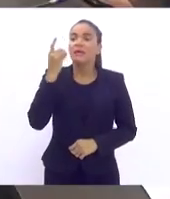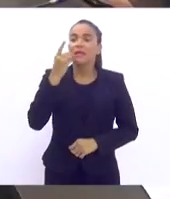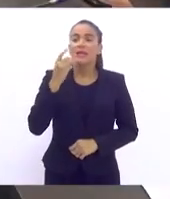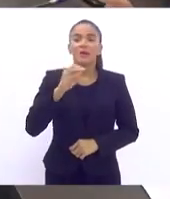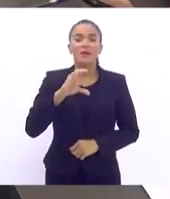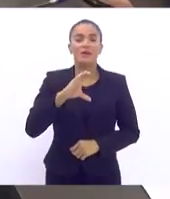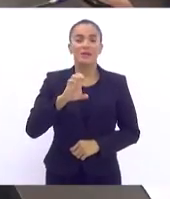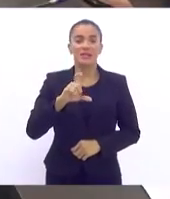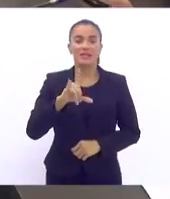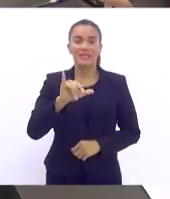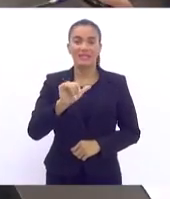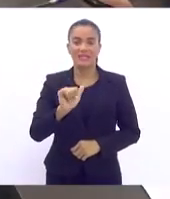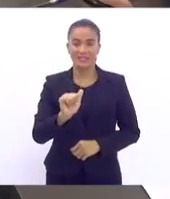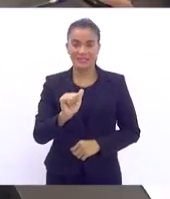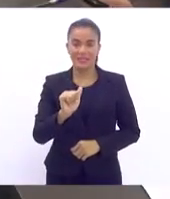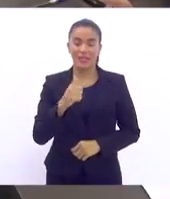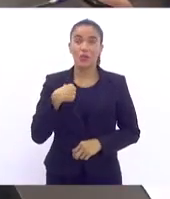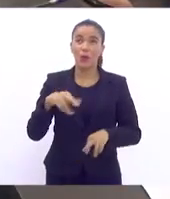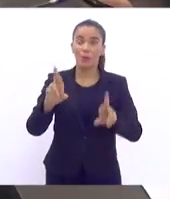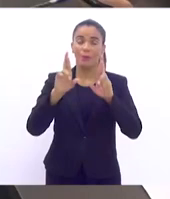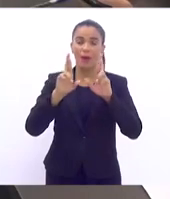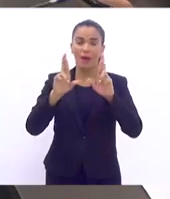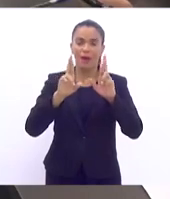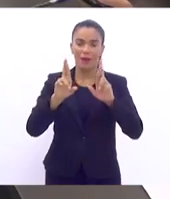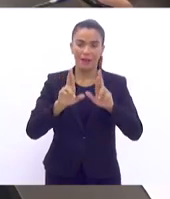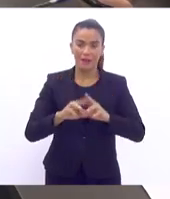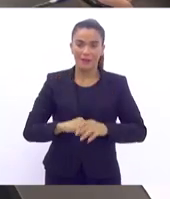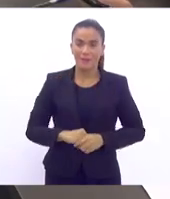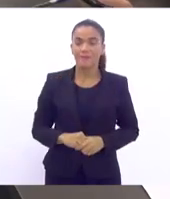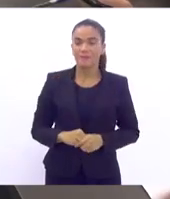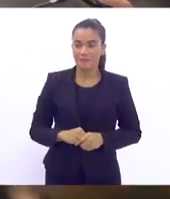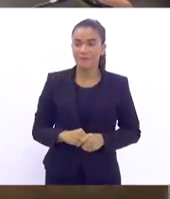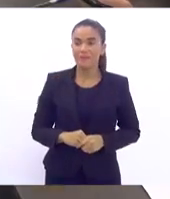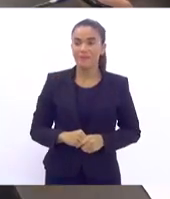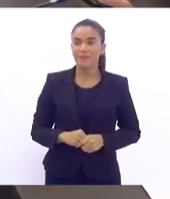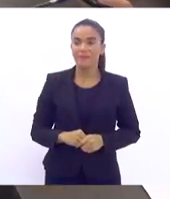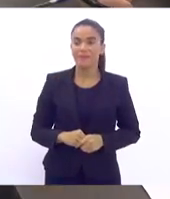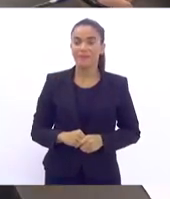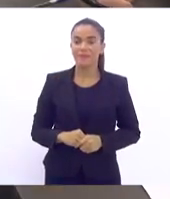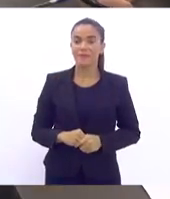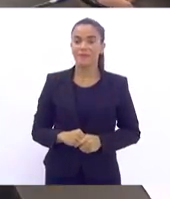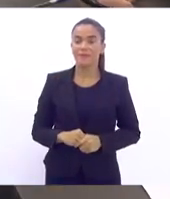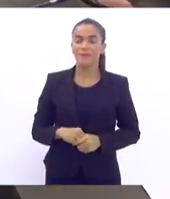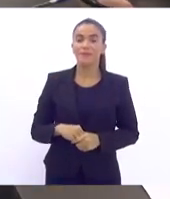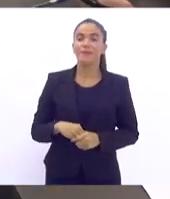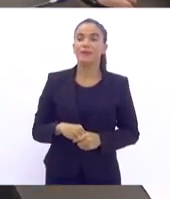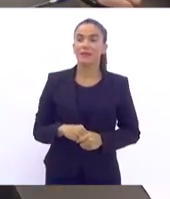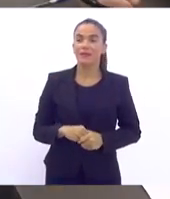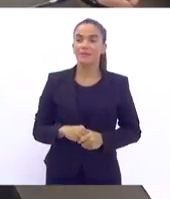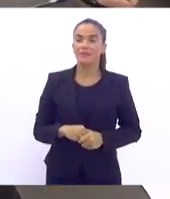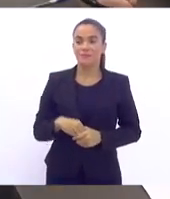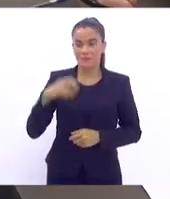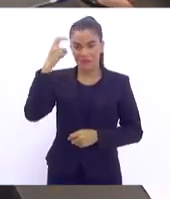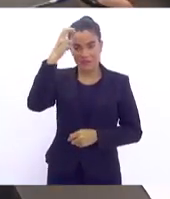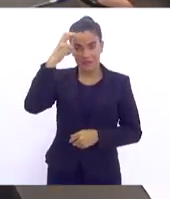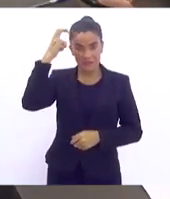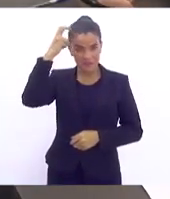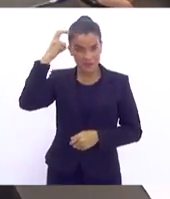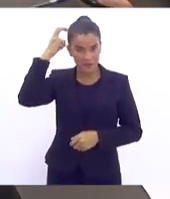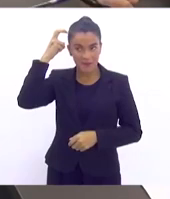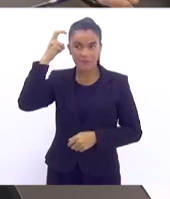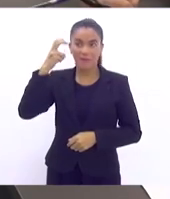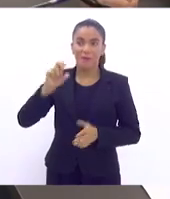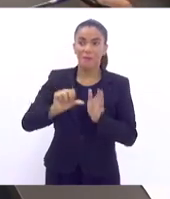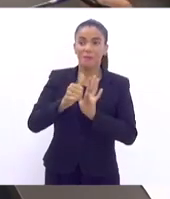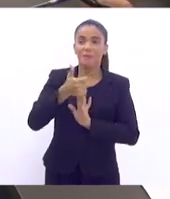perdoe eu espero até que não tenha mais pandemia né Obrigado deputada Verônica Presidente primeiro